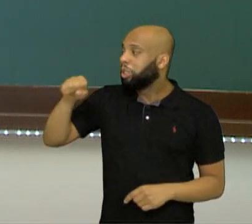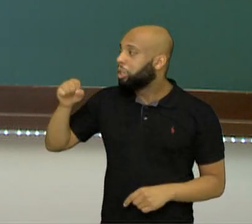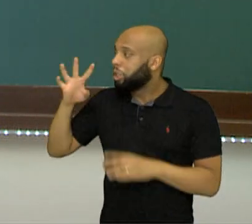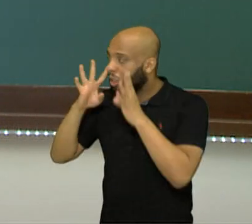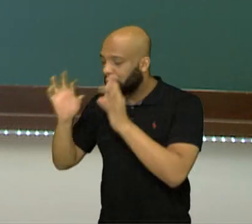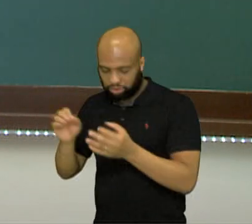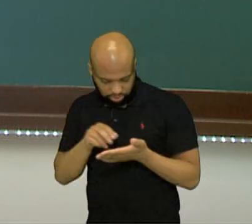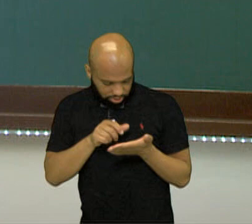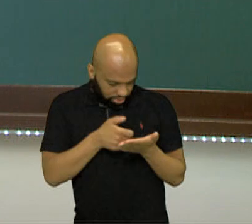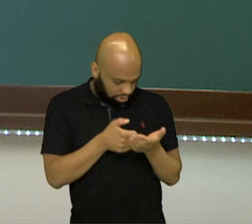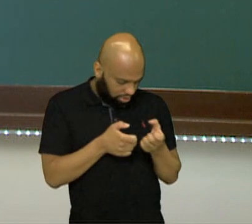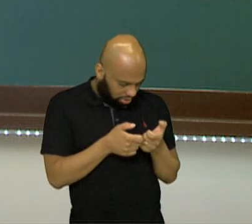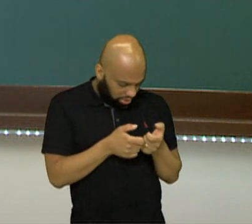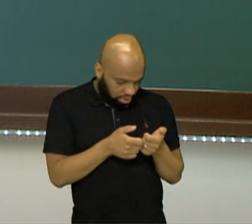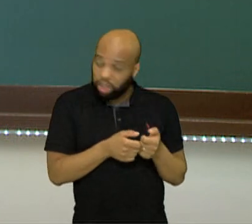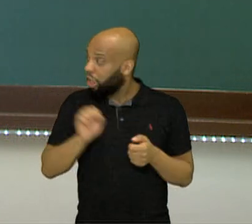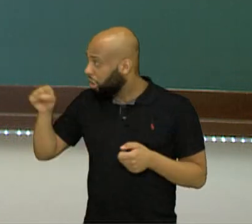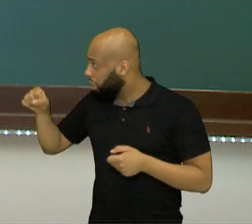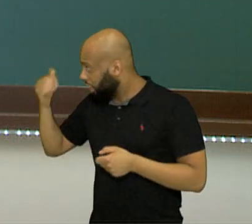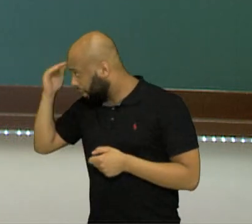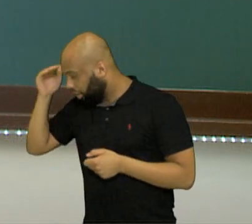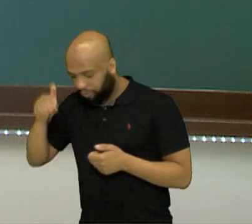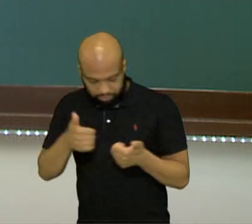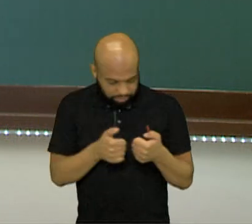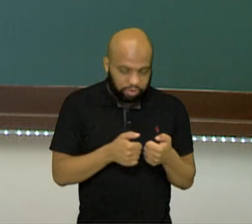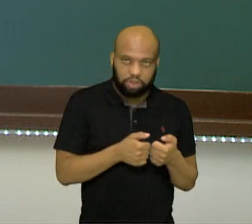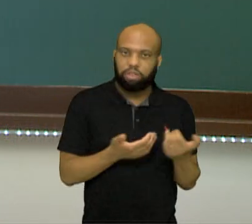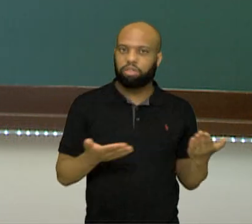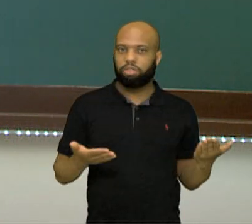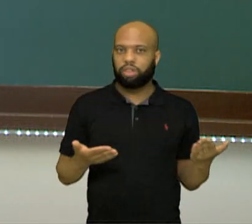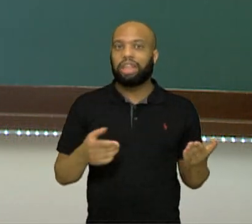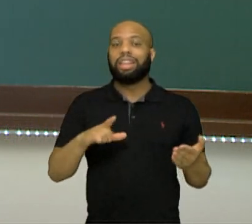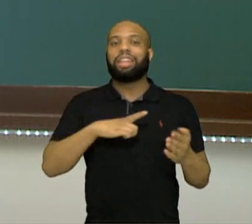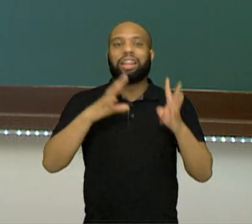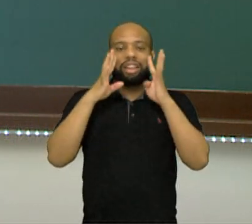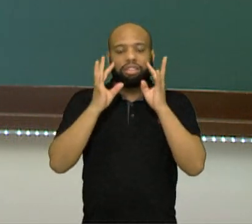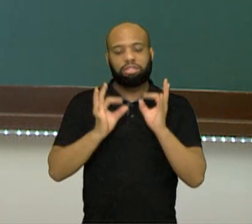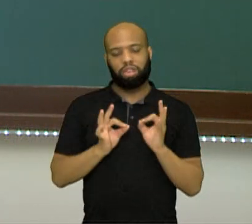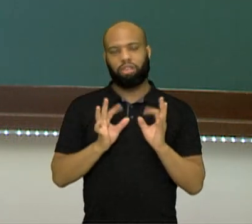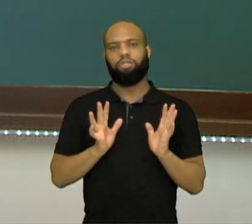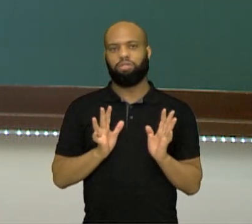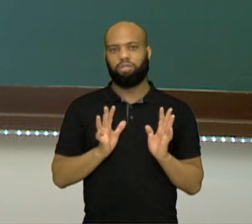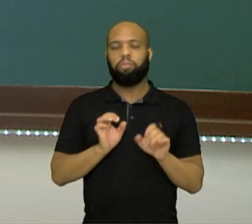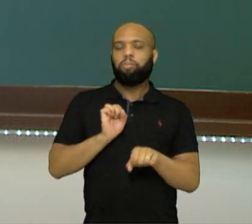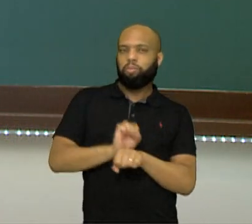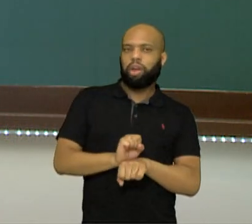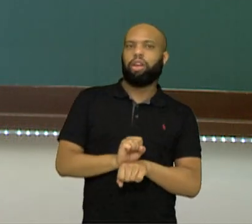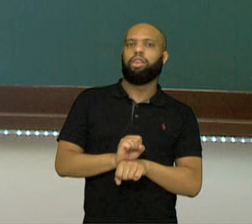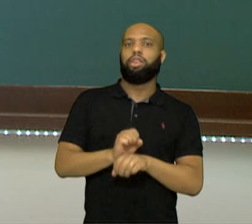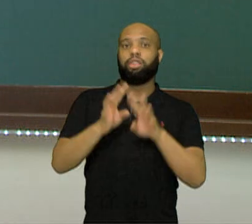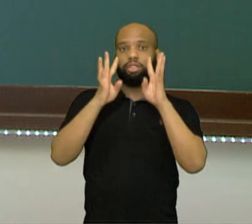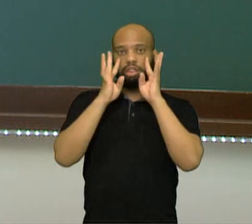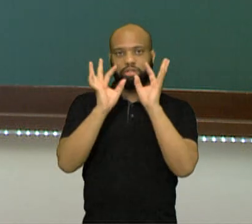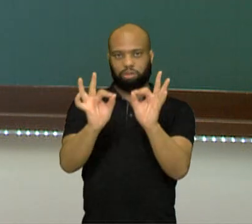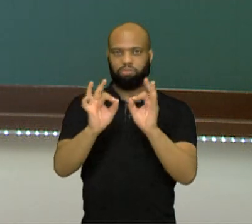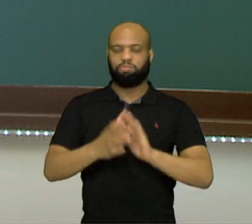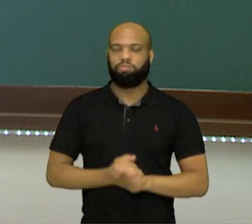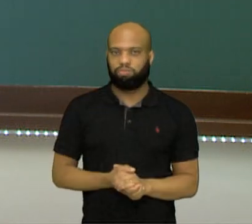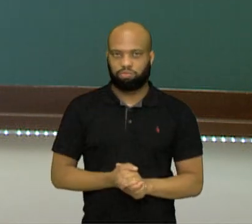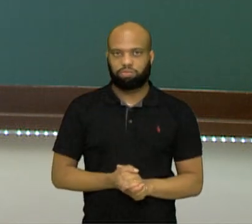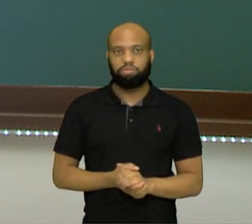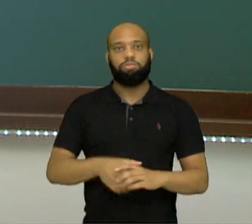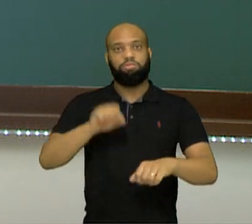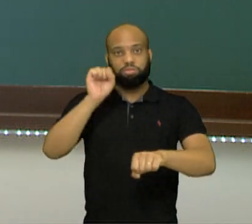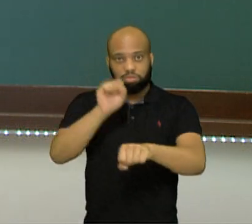você não quer que ela simplesmente ouça. Você quer que ela preste atenção em você, então pare o que está fazendo. Você, quando não fizer isso, pare o que